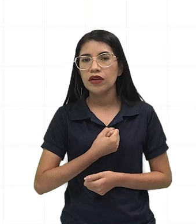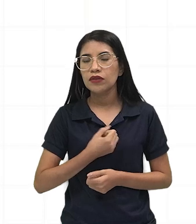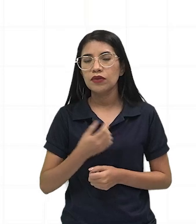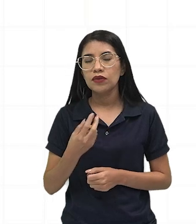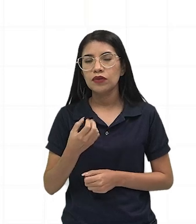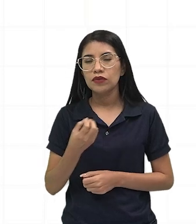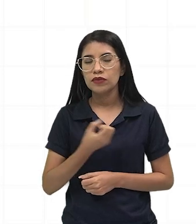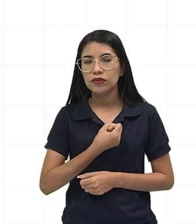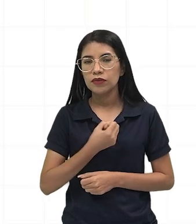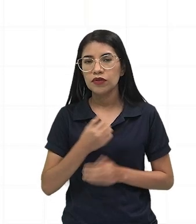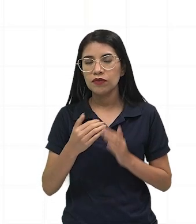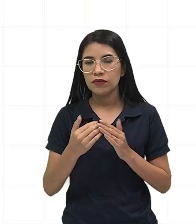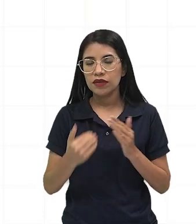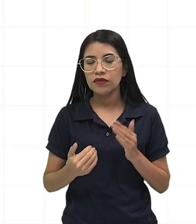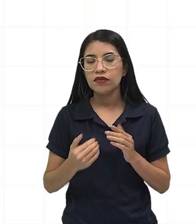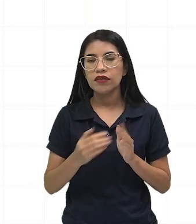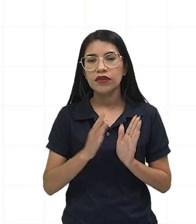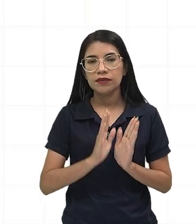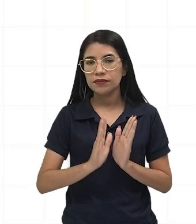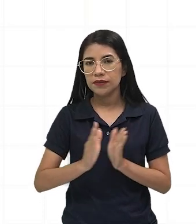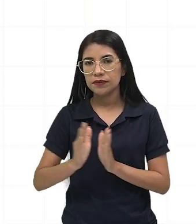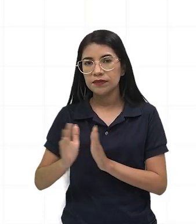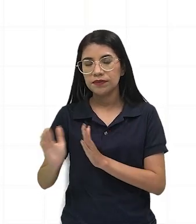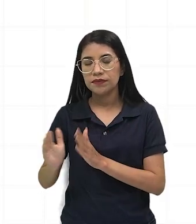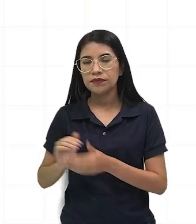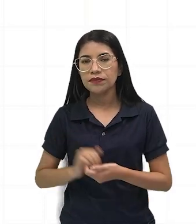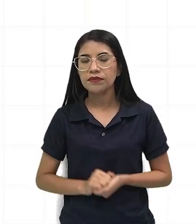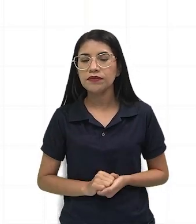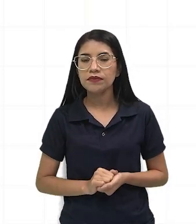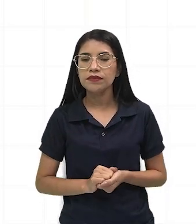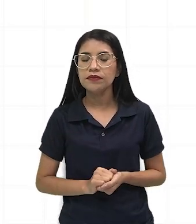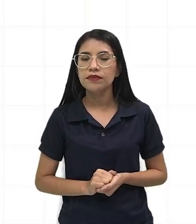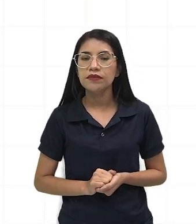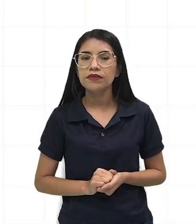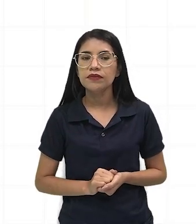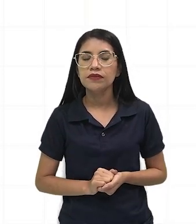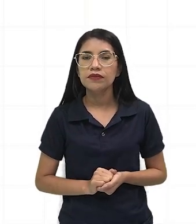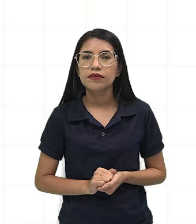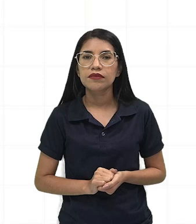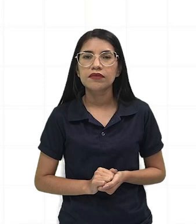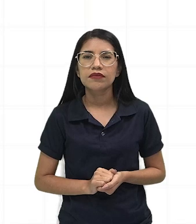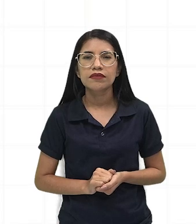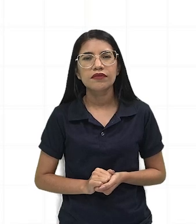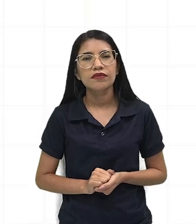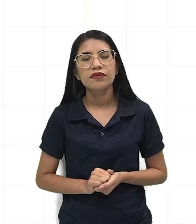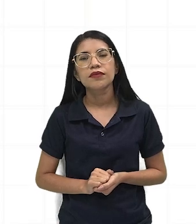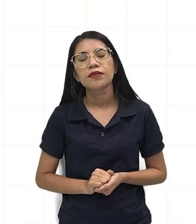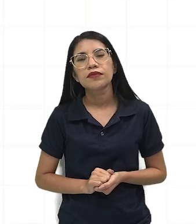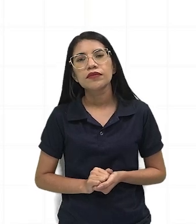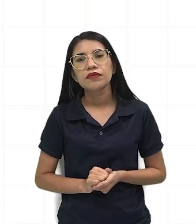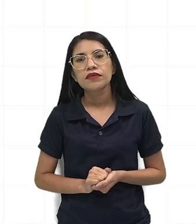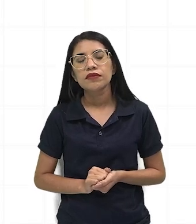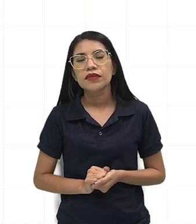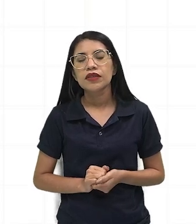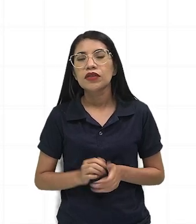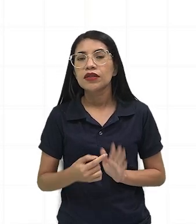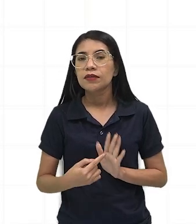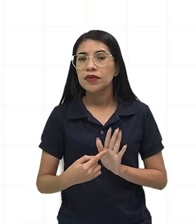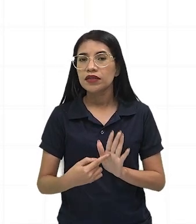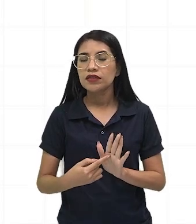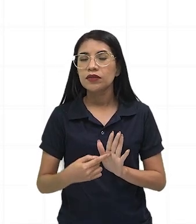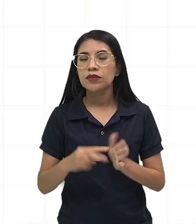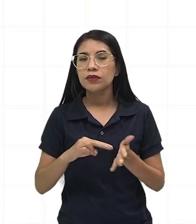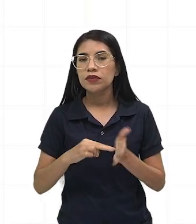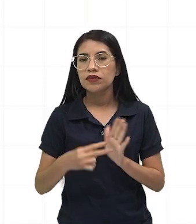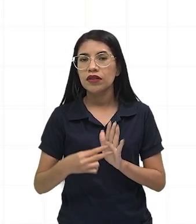aí você vai fazendo, beleza? Muito bem, olha. Após essa apresentação do que vem a ser o rol,